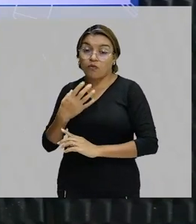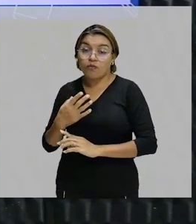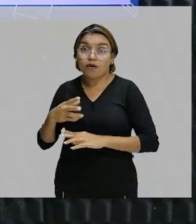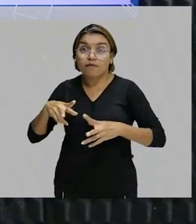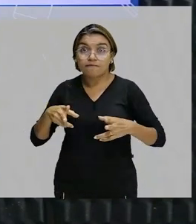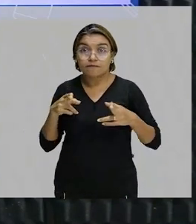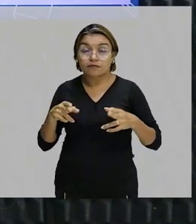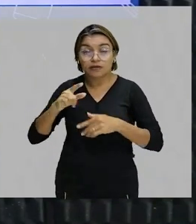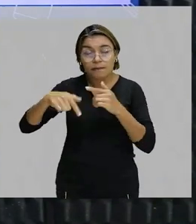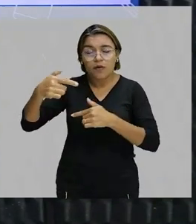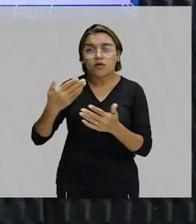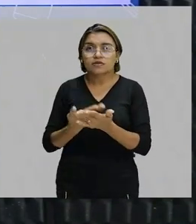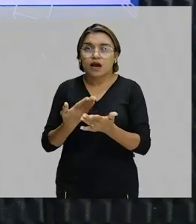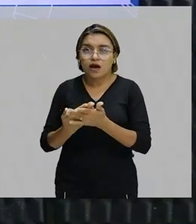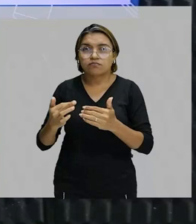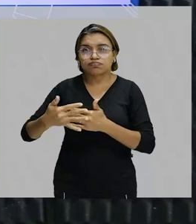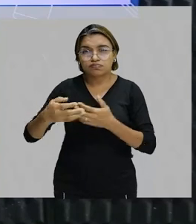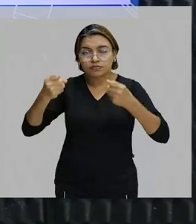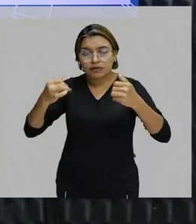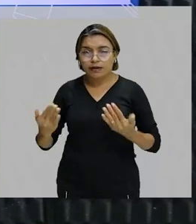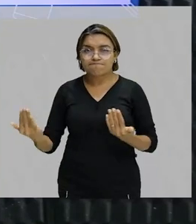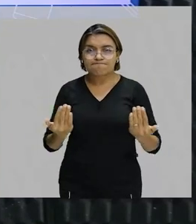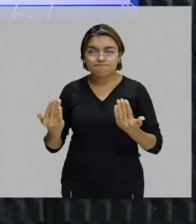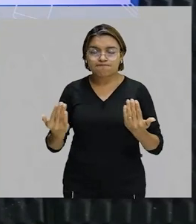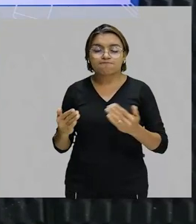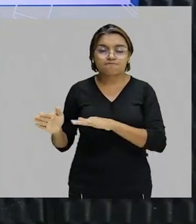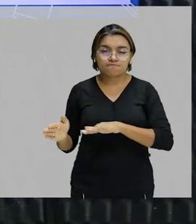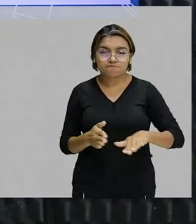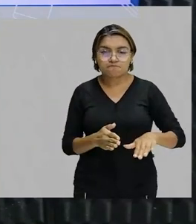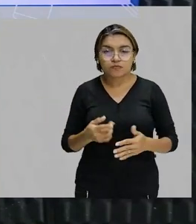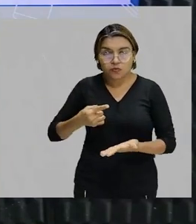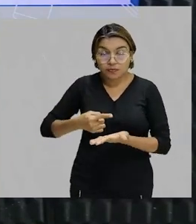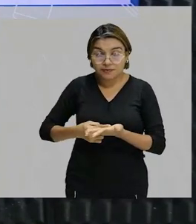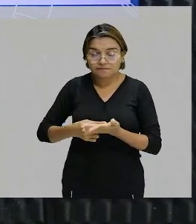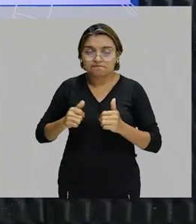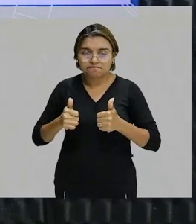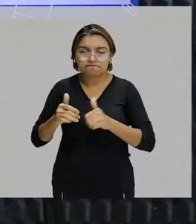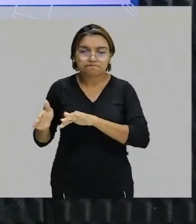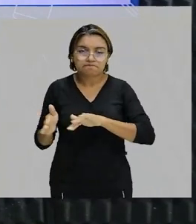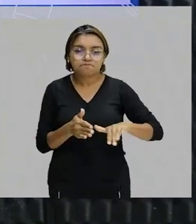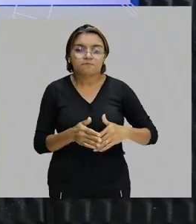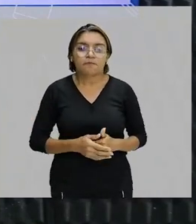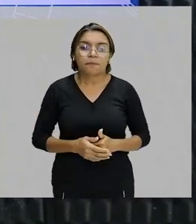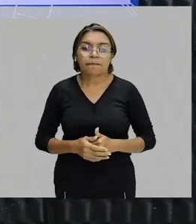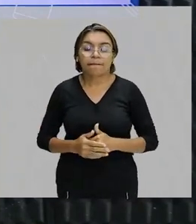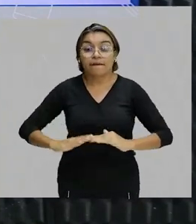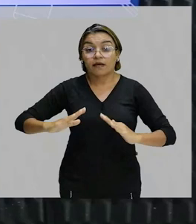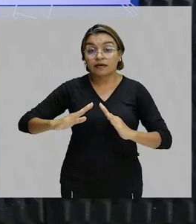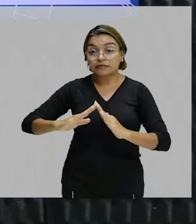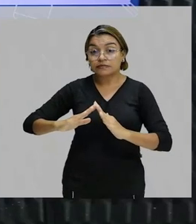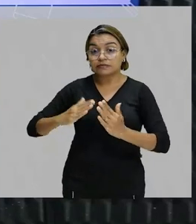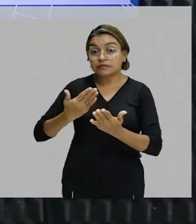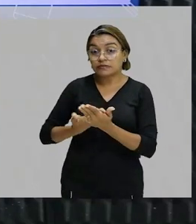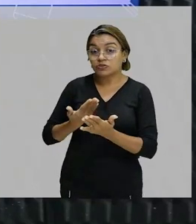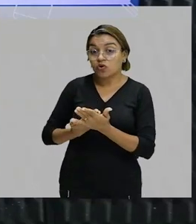nas próximas aulas a gente faz essa comparação combinado vamos seguir aqui com a aula além da escola austríaca de